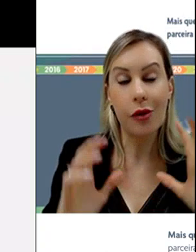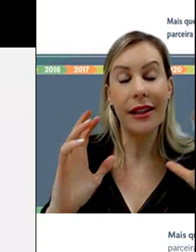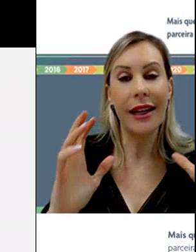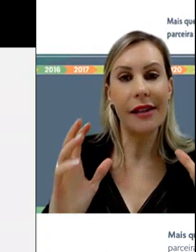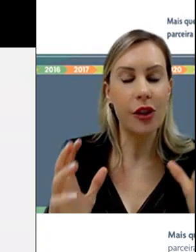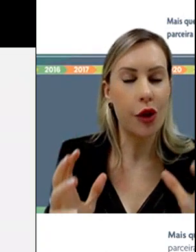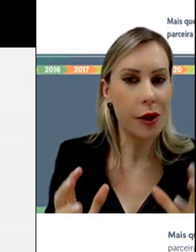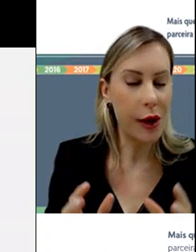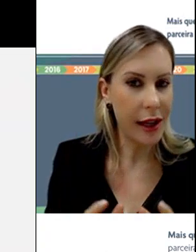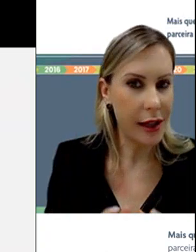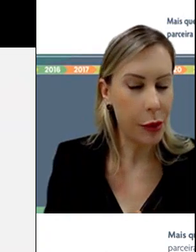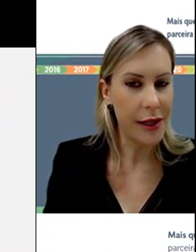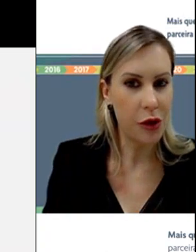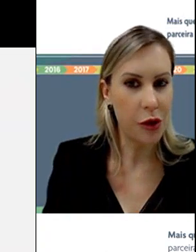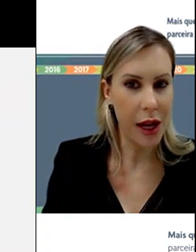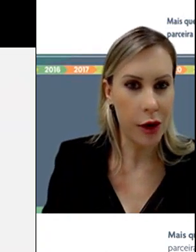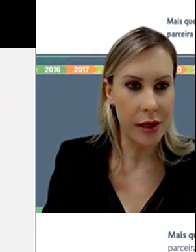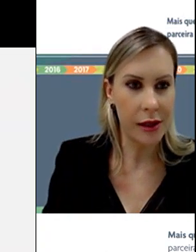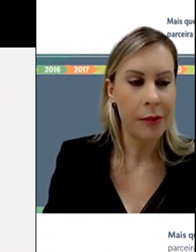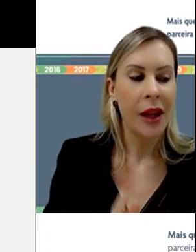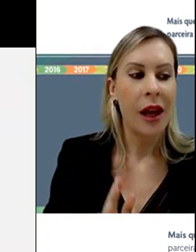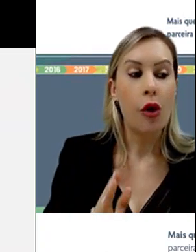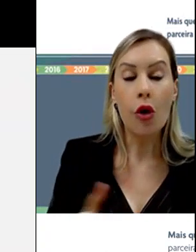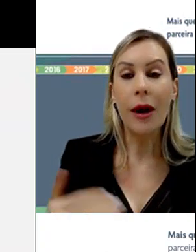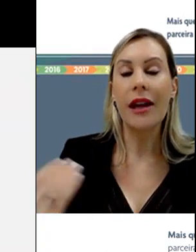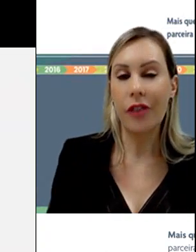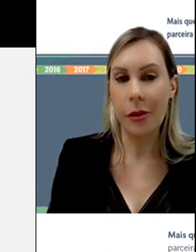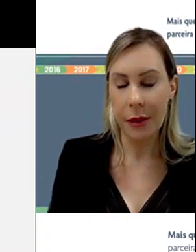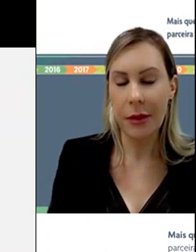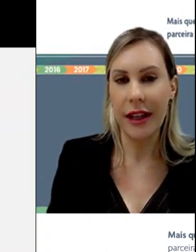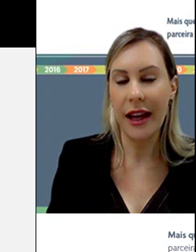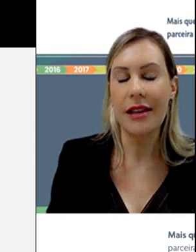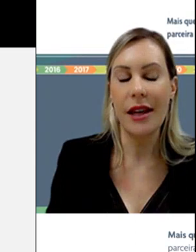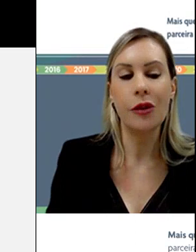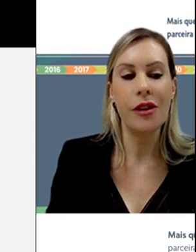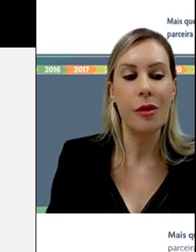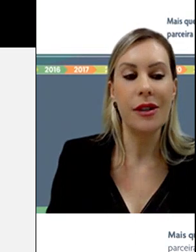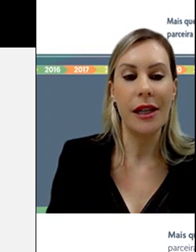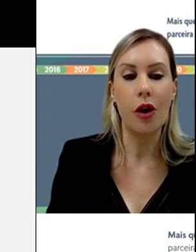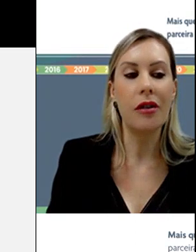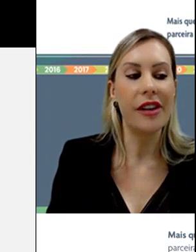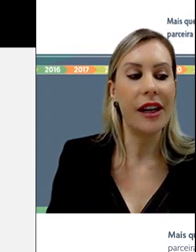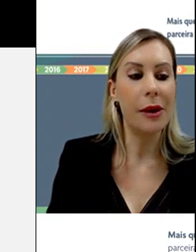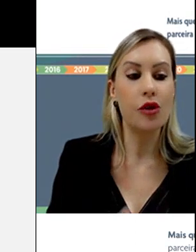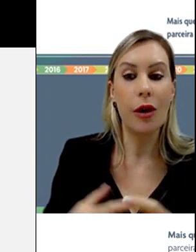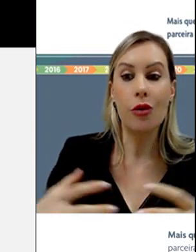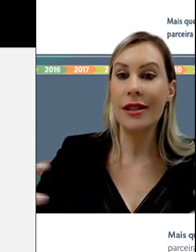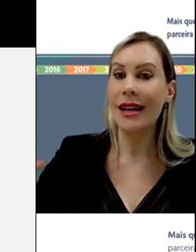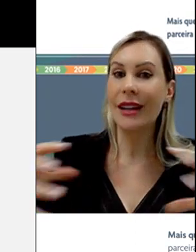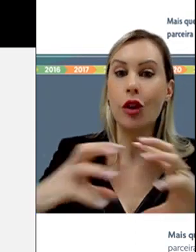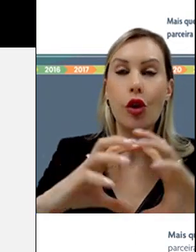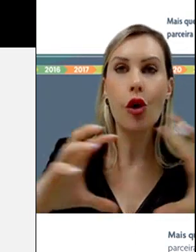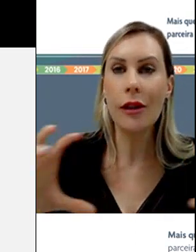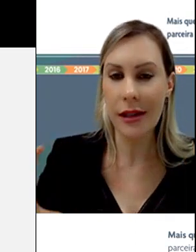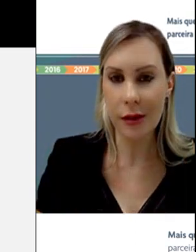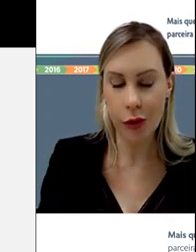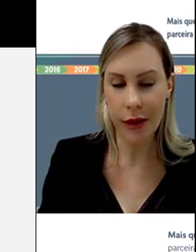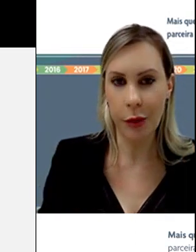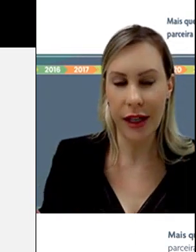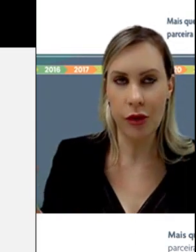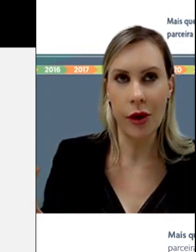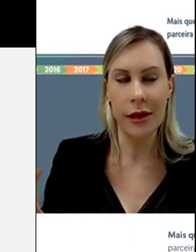remunerações, ela considerava só as 80% maiores. Com a reforma da Previdência, em 2019, ela passou a considerar